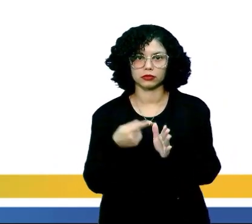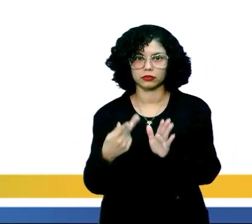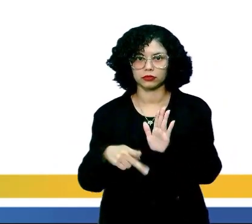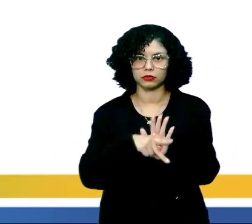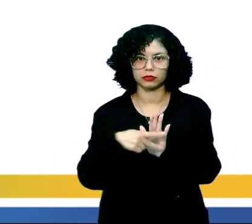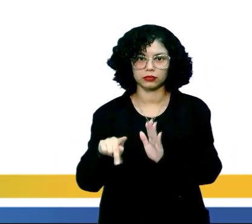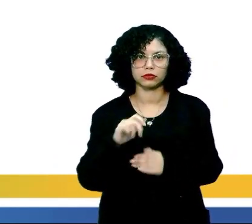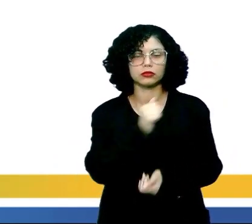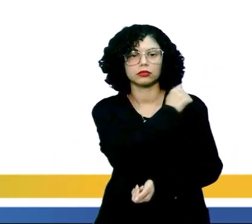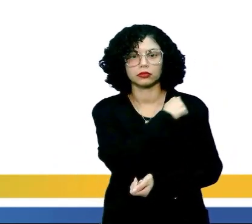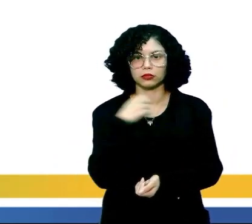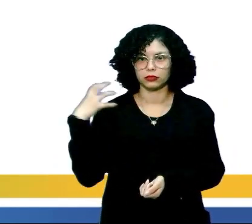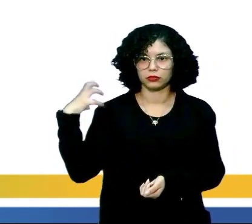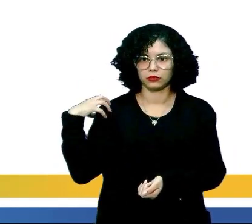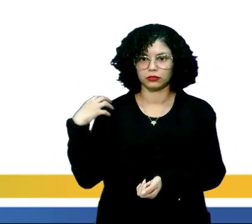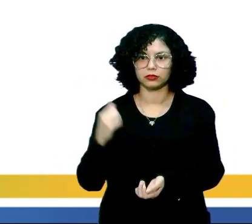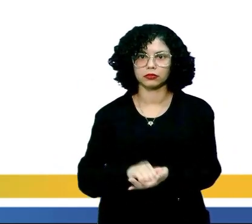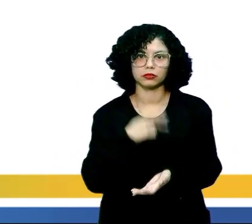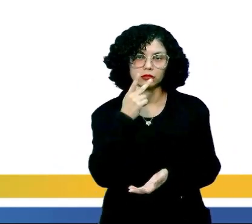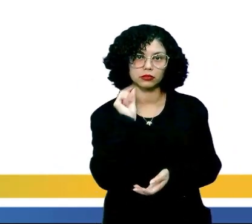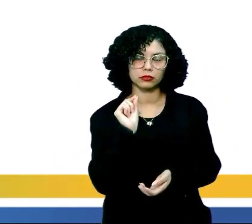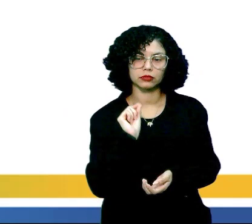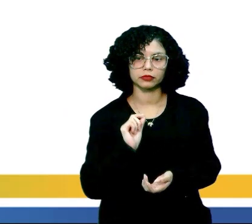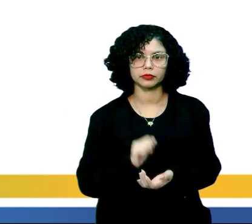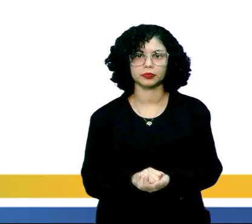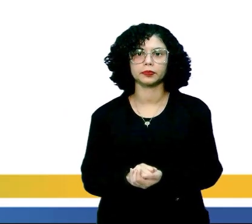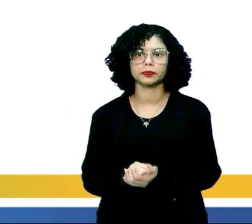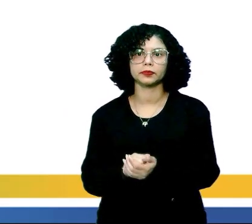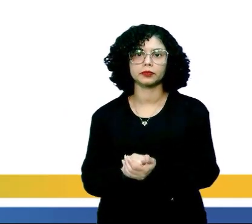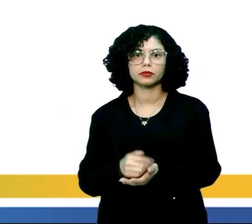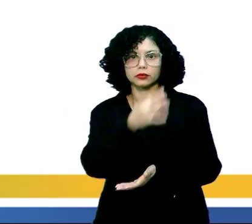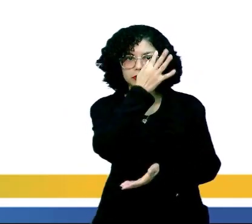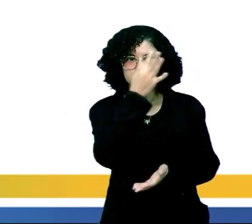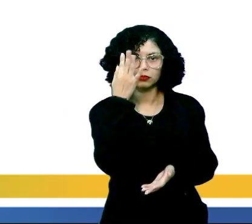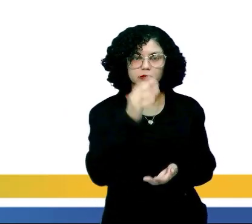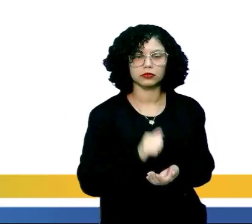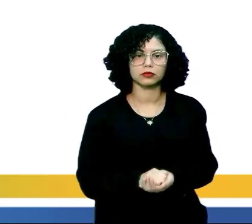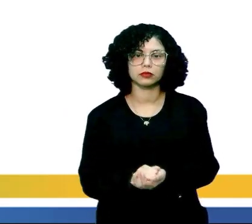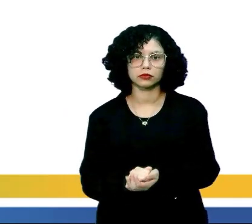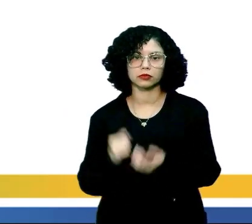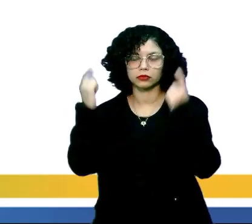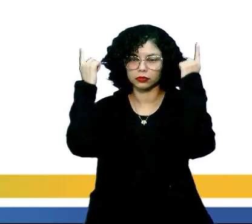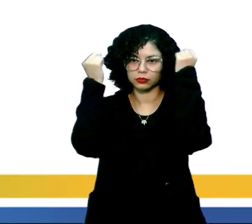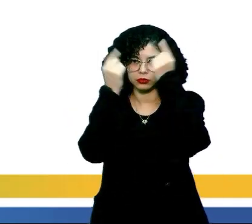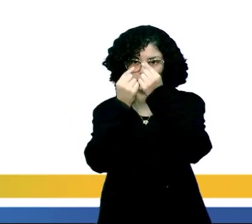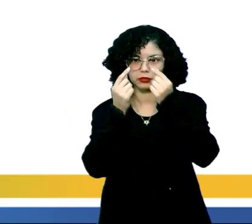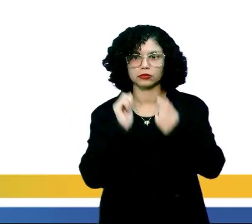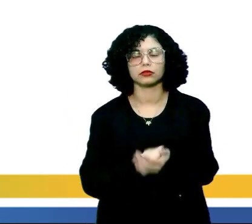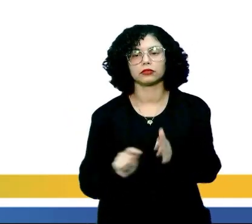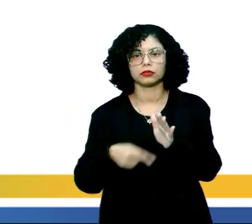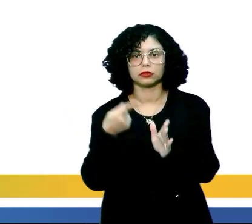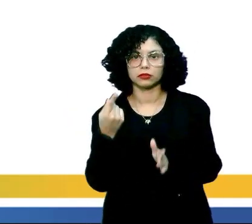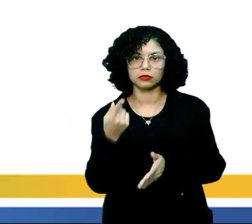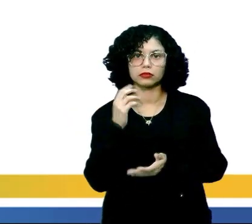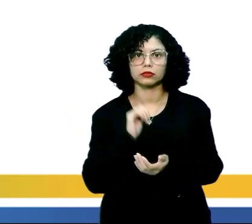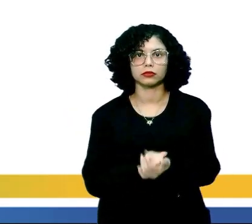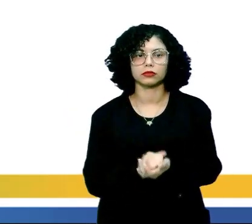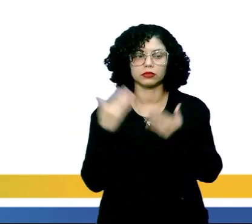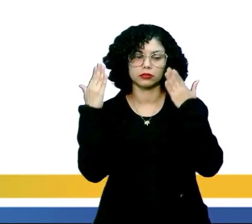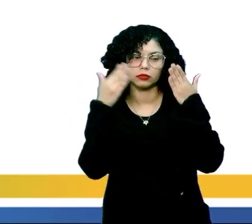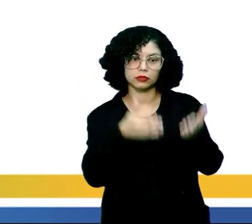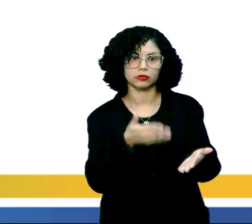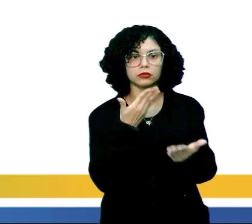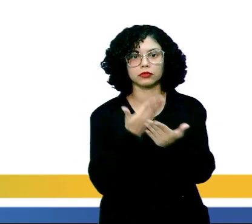deles é o Aristóteles, e diz assim: para o filósofo grego Aristóteles, um dos primeiros a focar